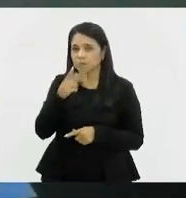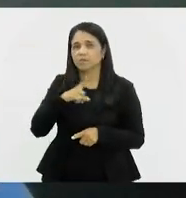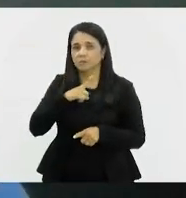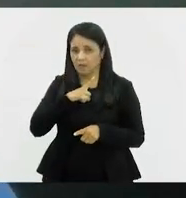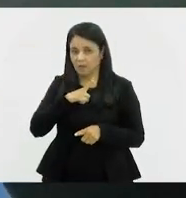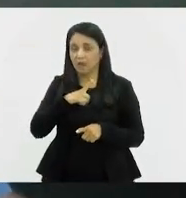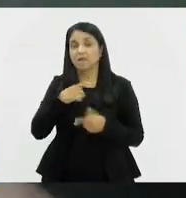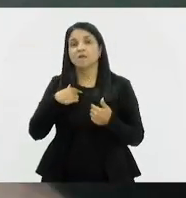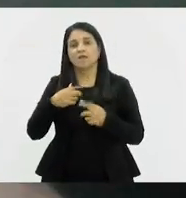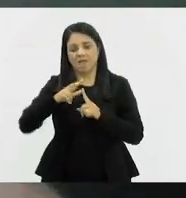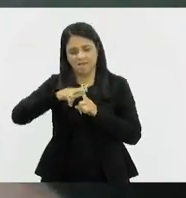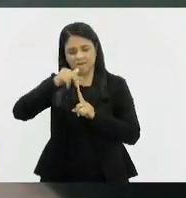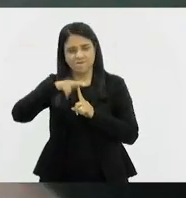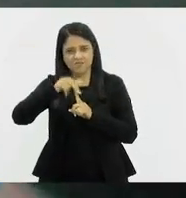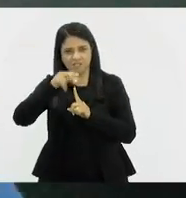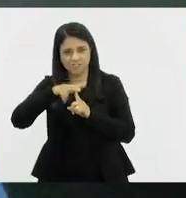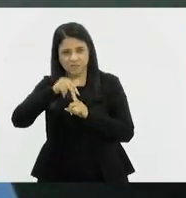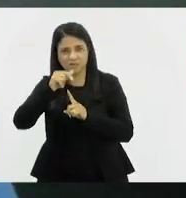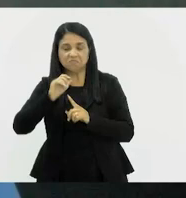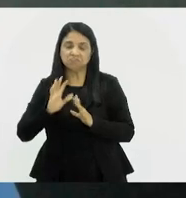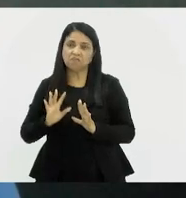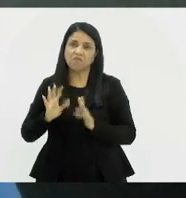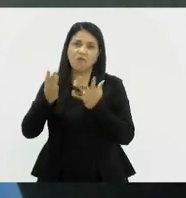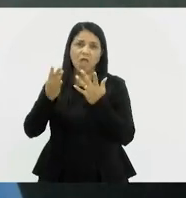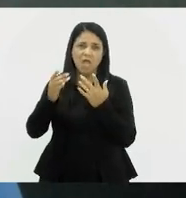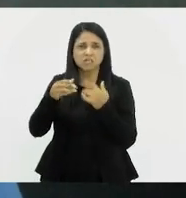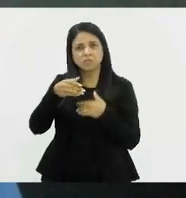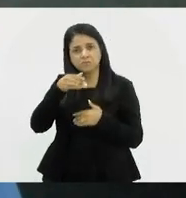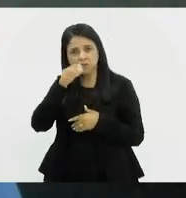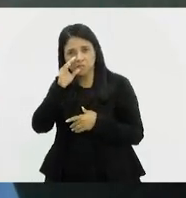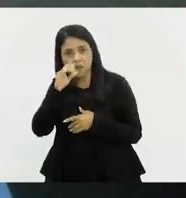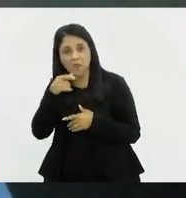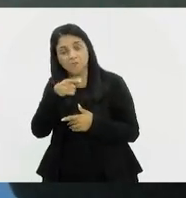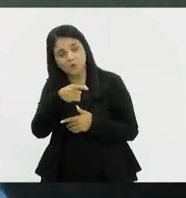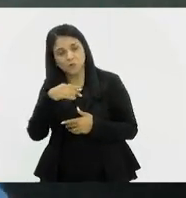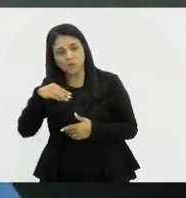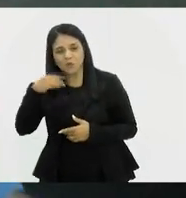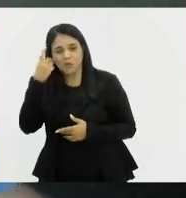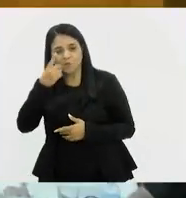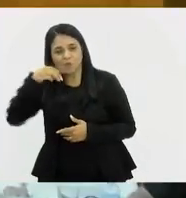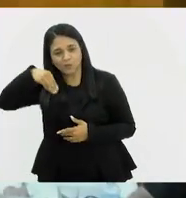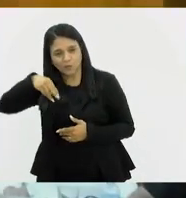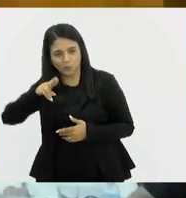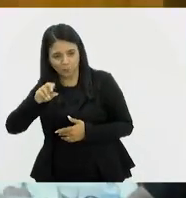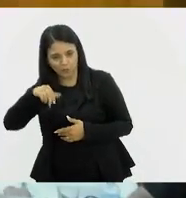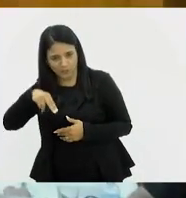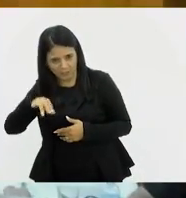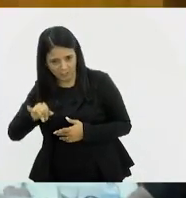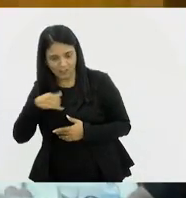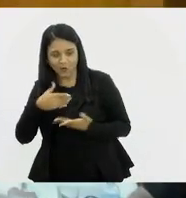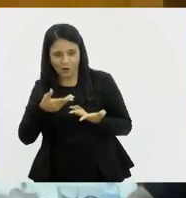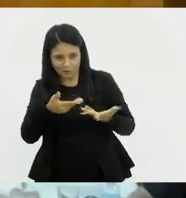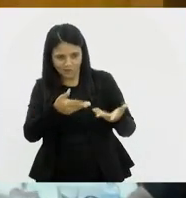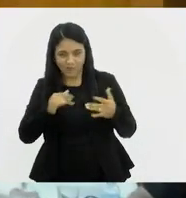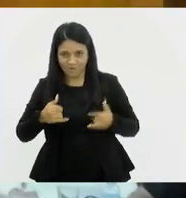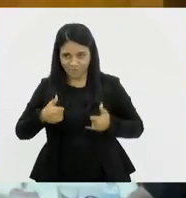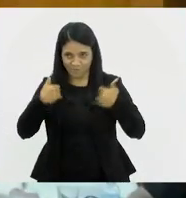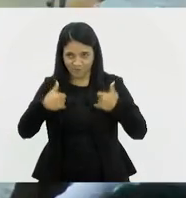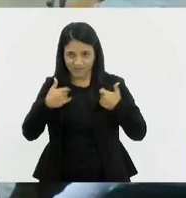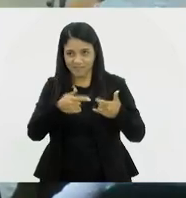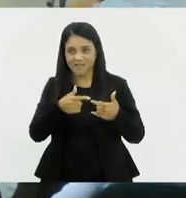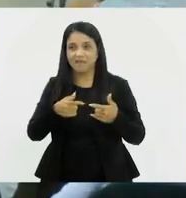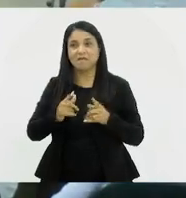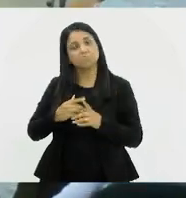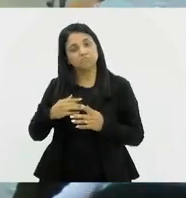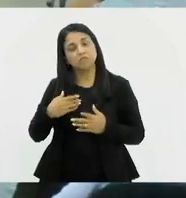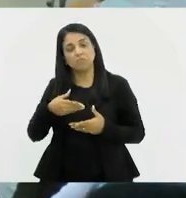Refrigerante, deixa para ir na festa, quando o Munir convidar para o aniversário dele, aí vocês podem tomar Coca-Cola, tá? Mas ele só faz uma vez